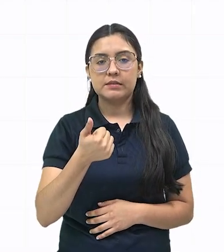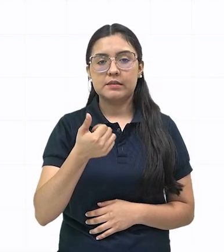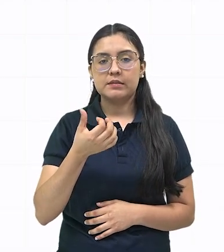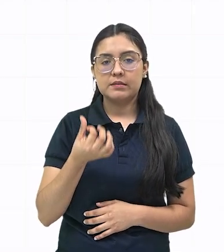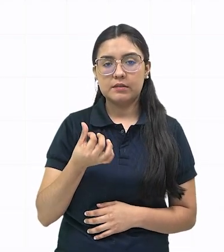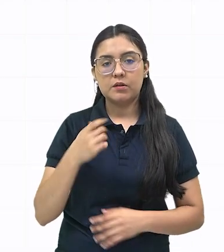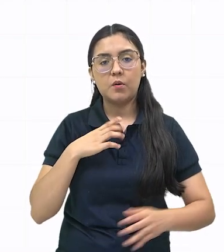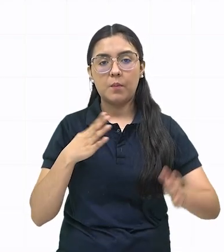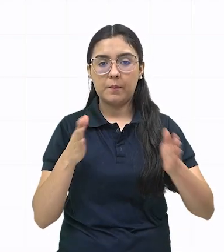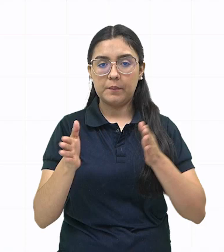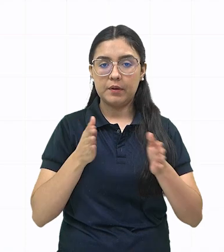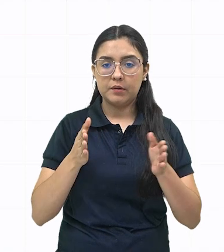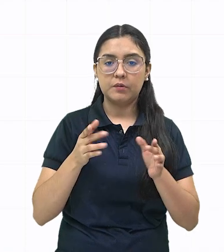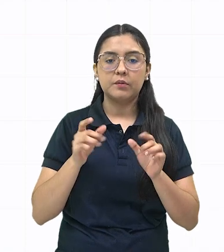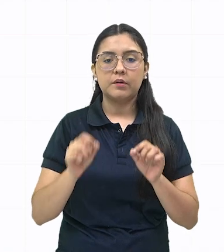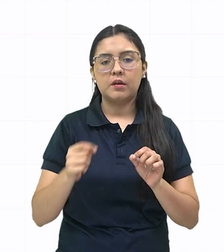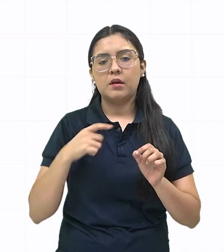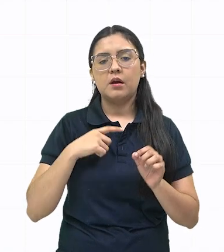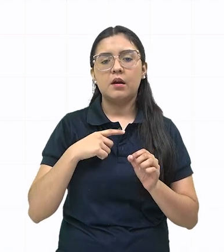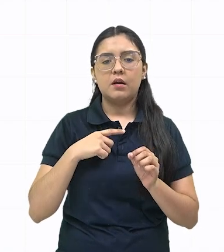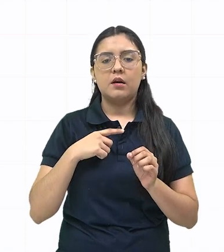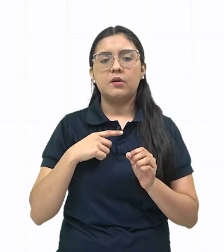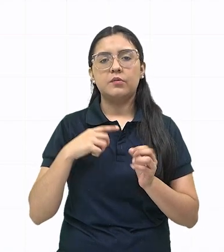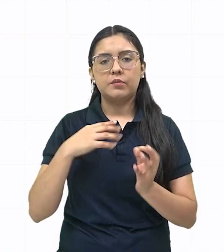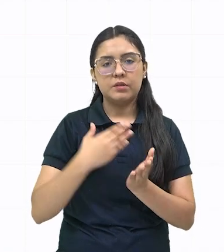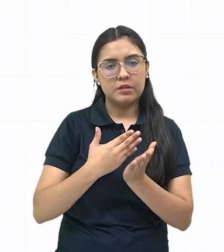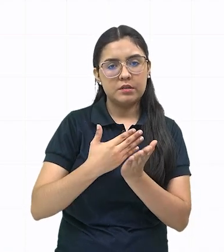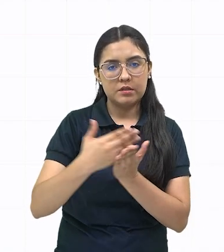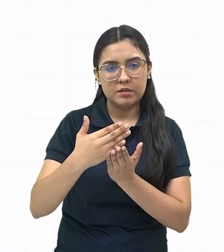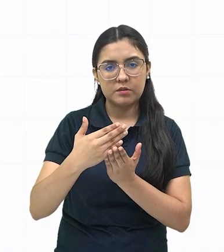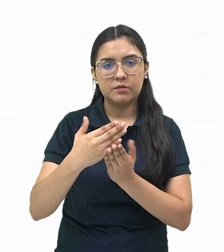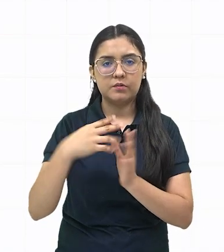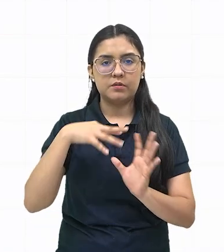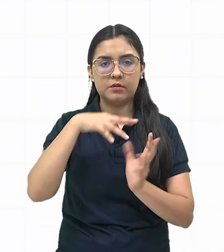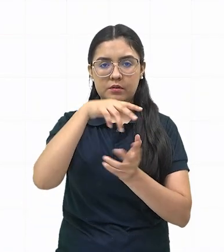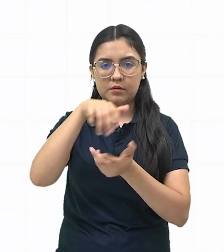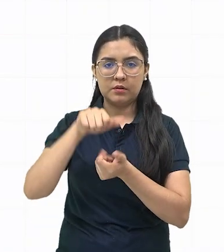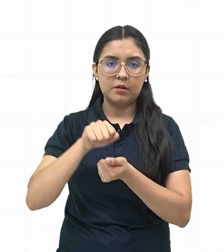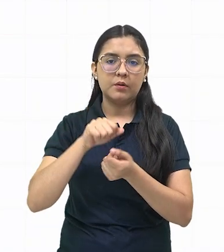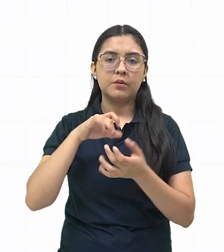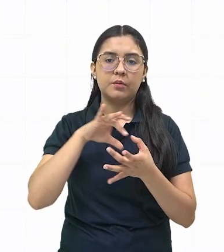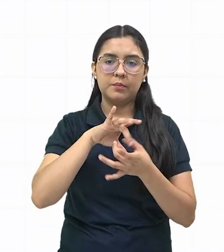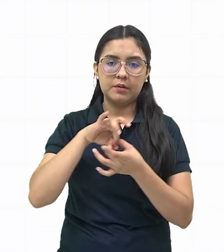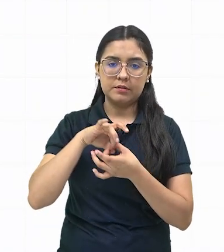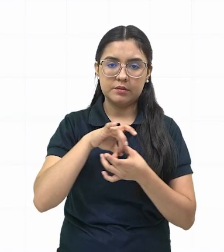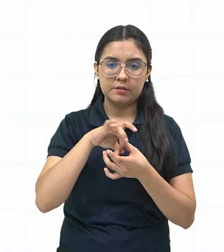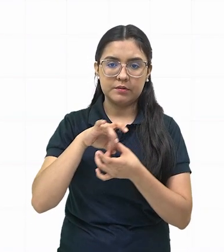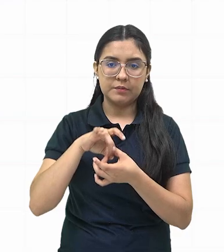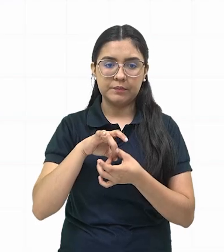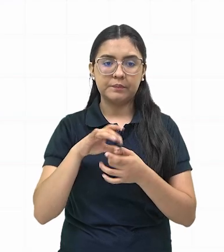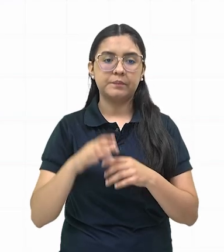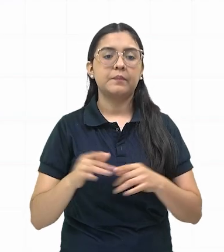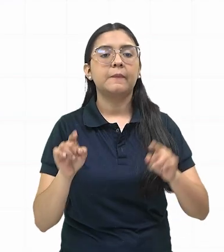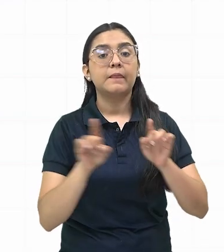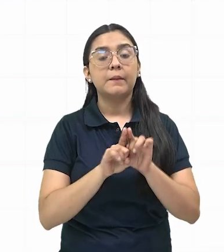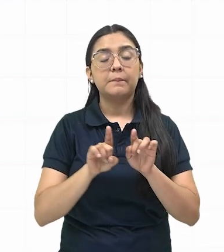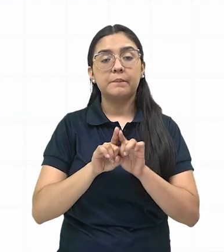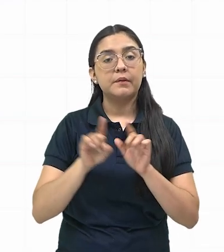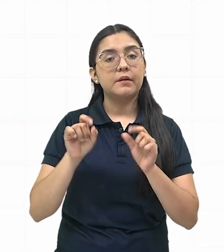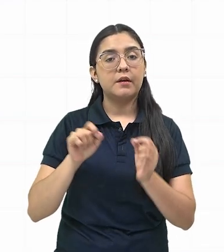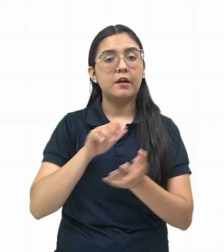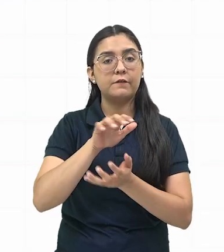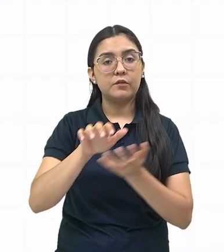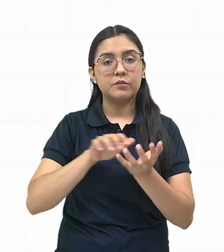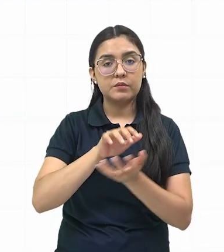como o período em que a globalização ela vai surgir, a gênese, né, o nascimento da globalização, por assim dizer. E as revoluções industriais,